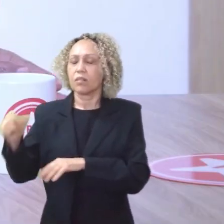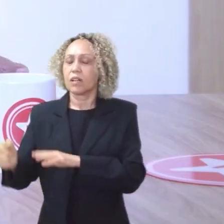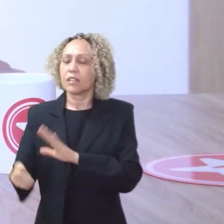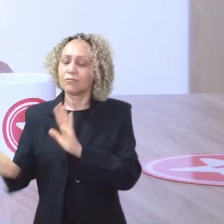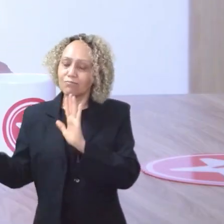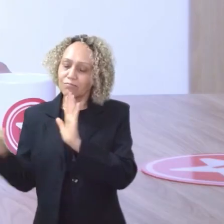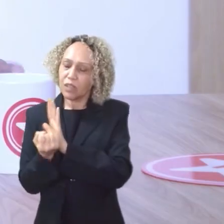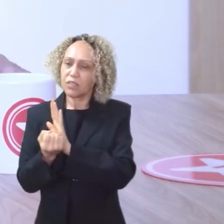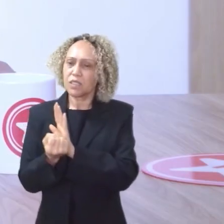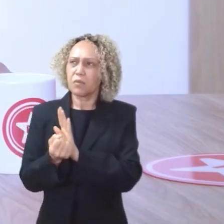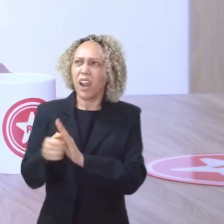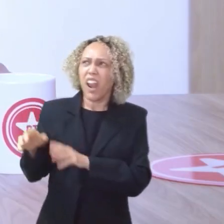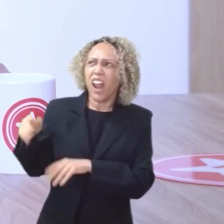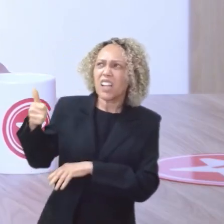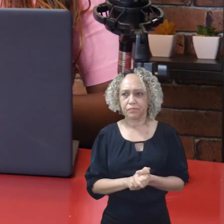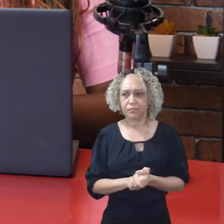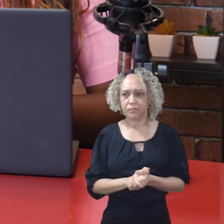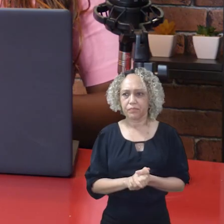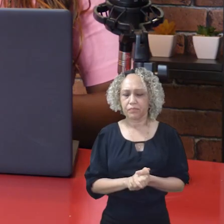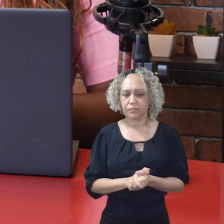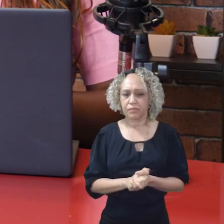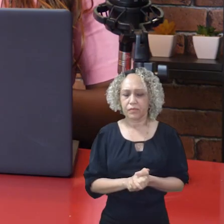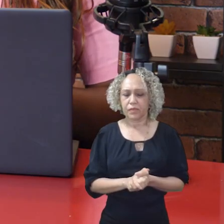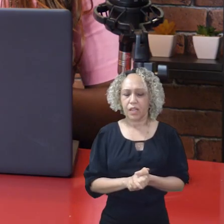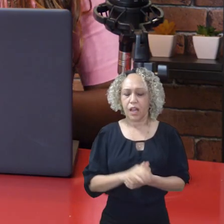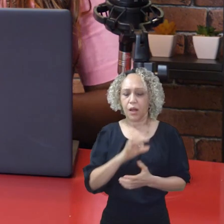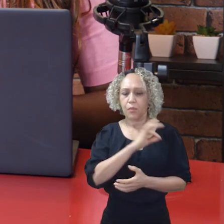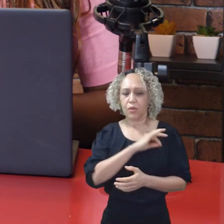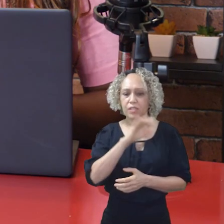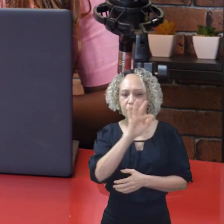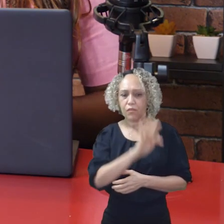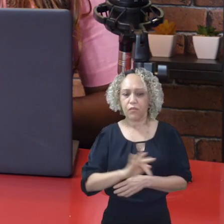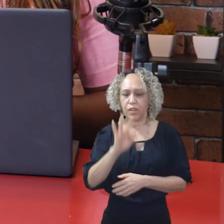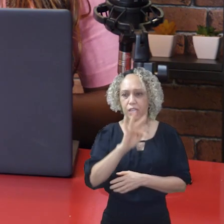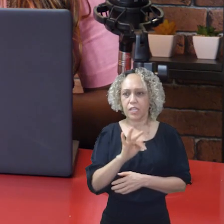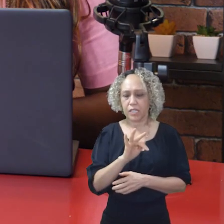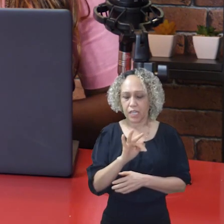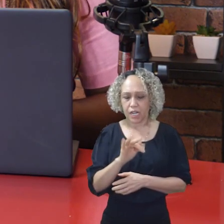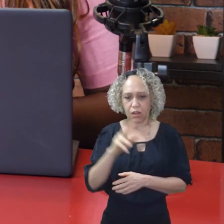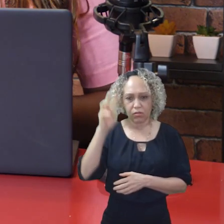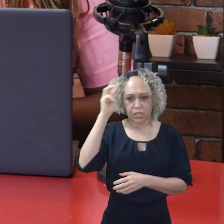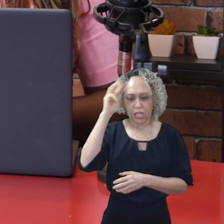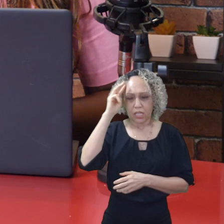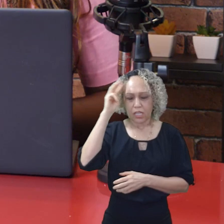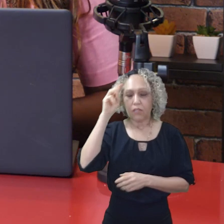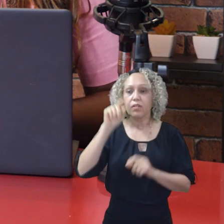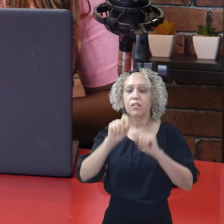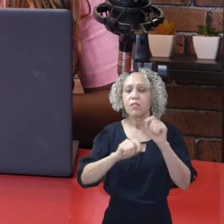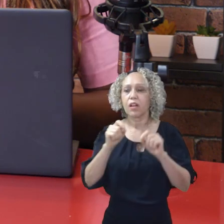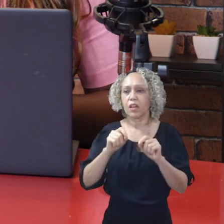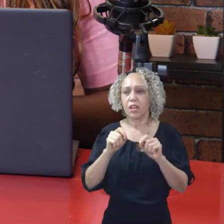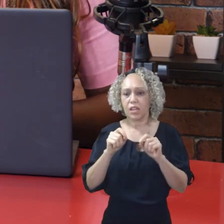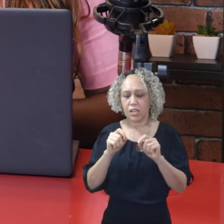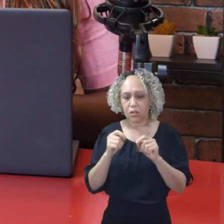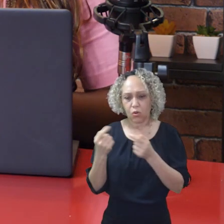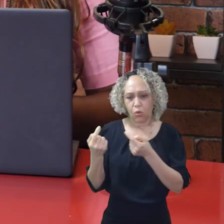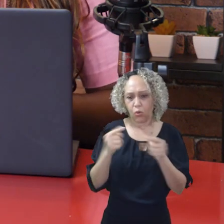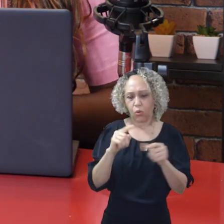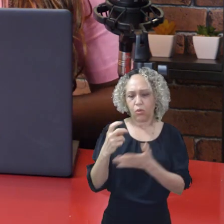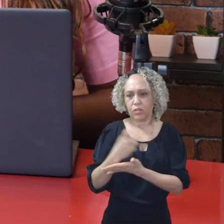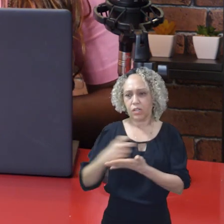de 1532 até agora. A Polícia Federal deflagrou na terça-feira a